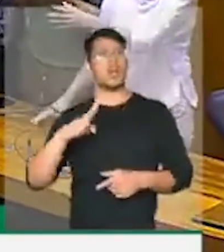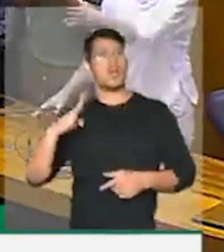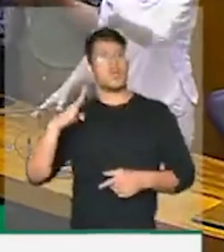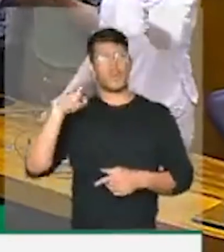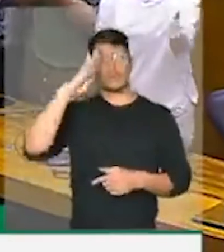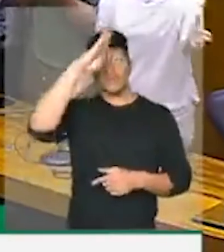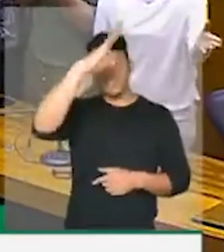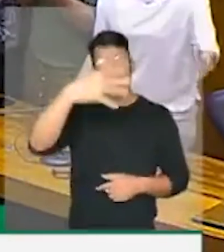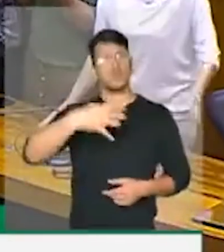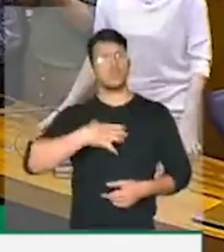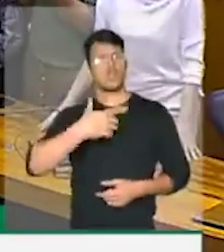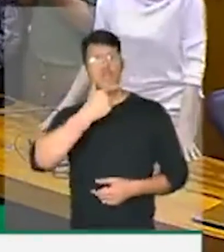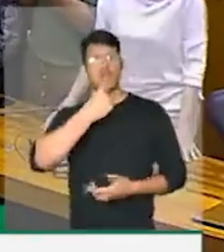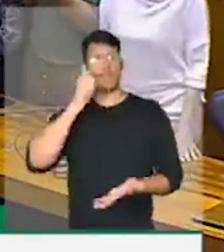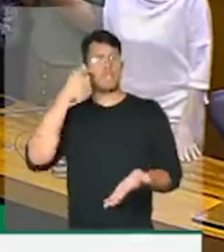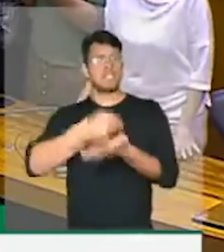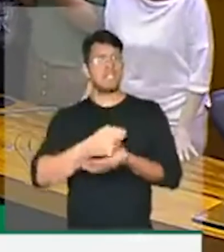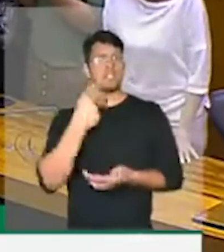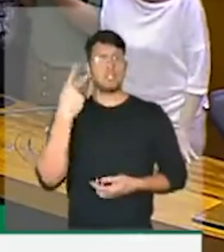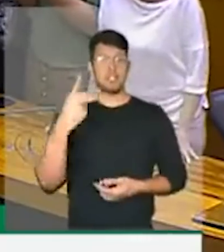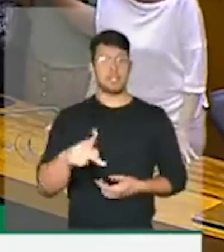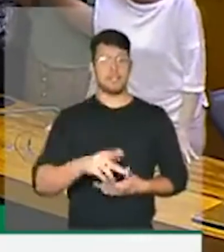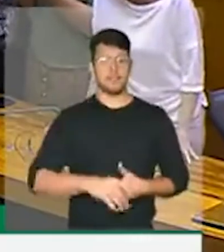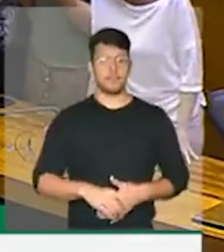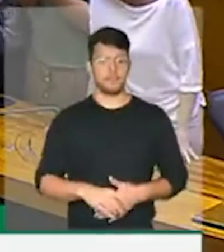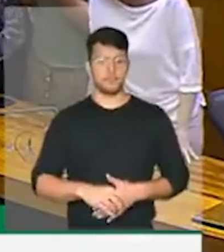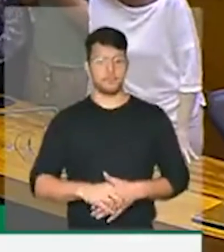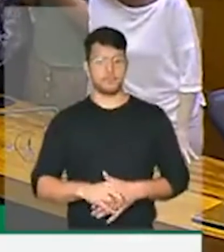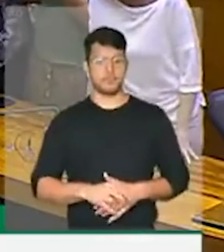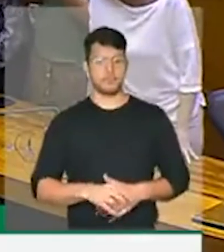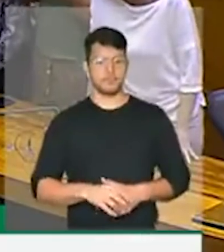machista, essa misoginia.